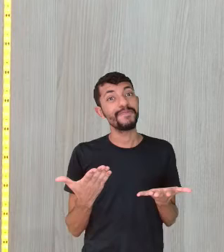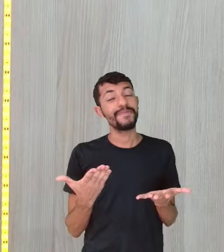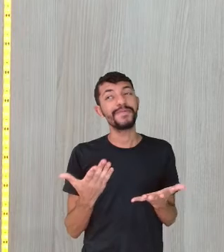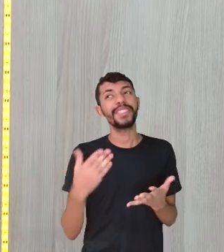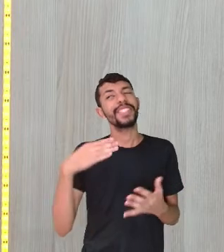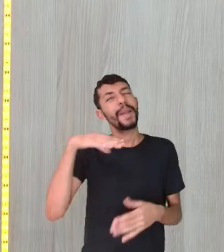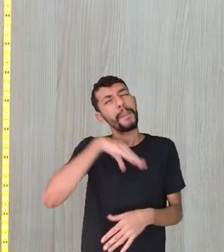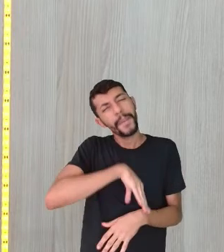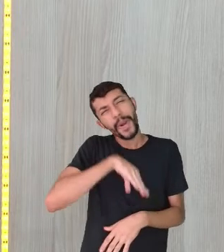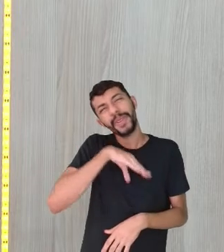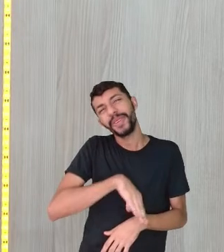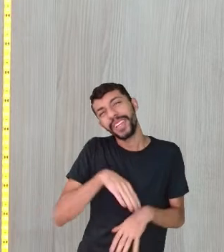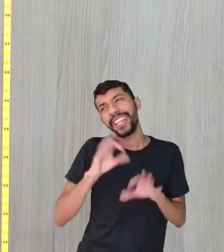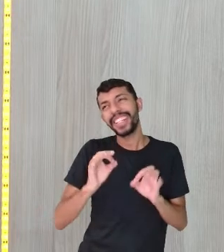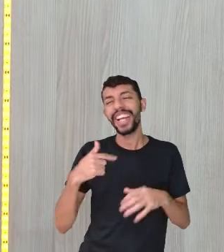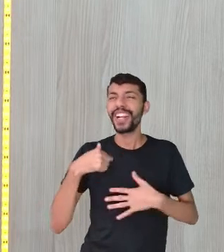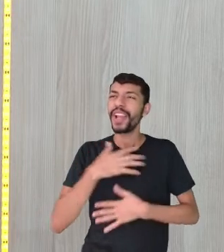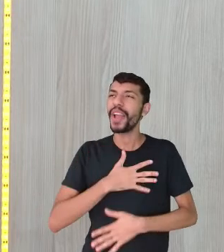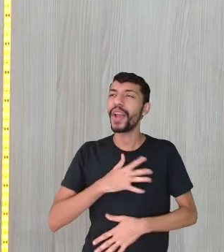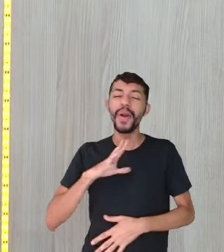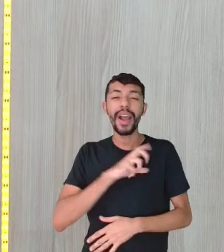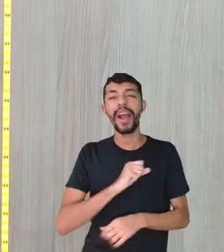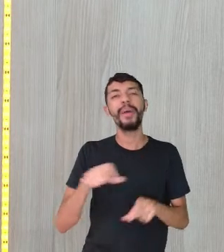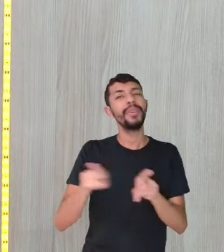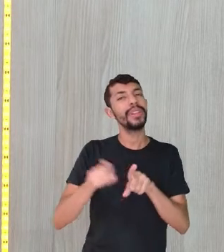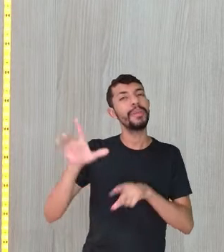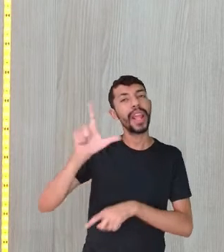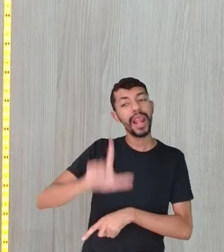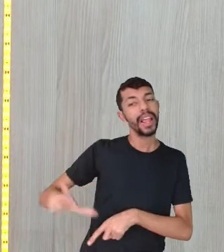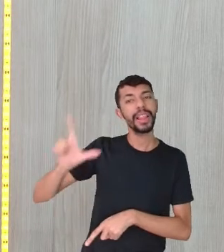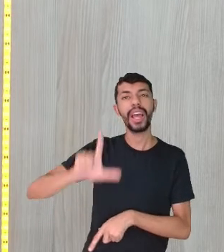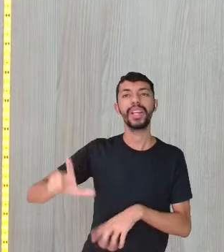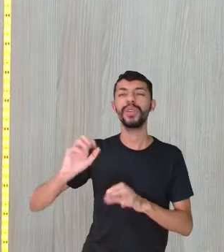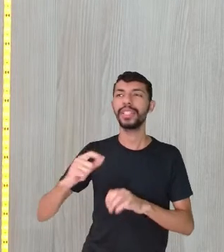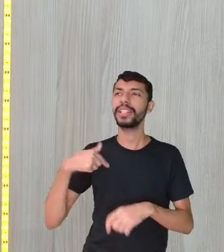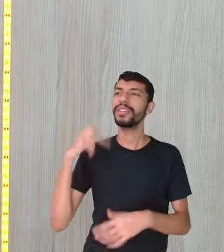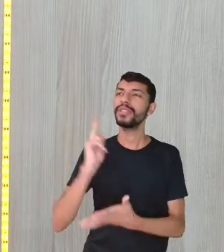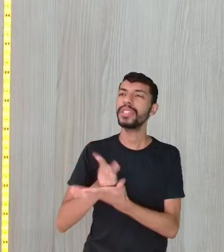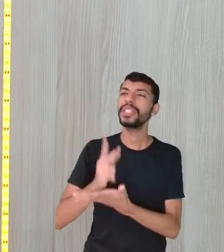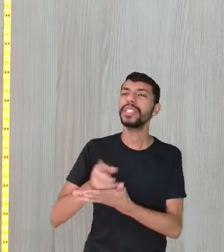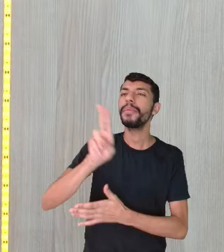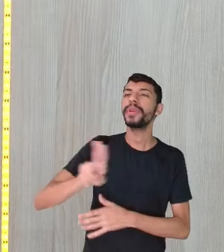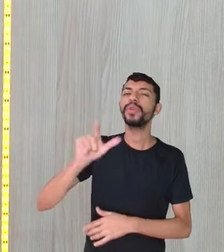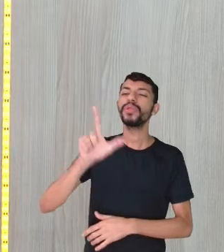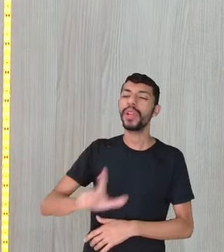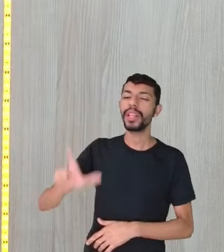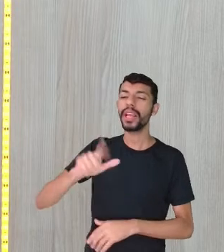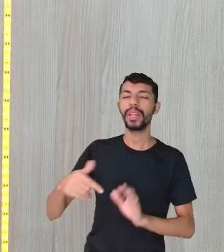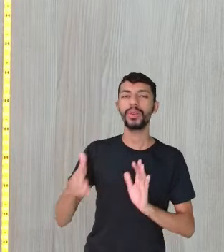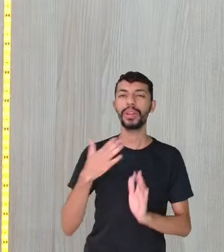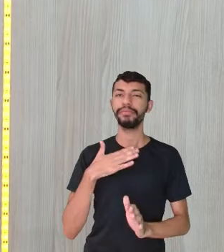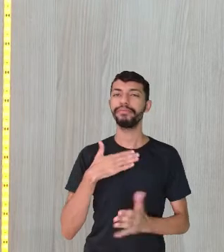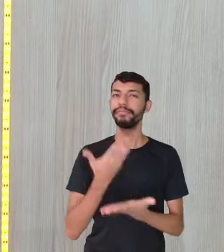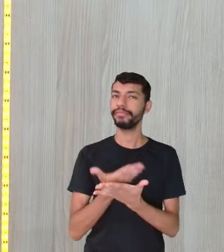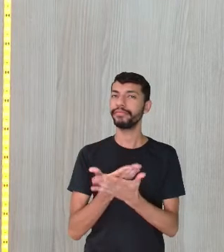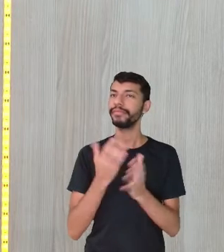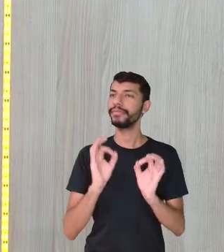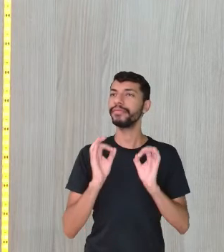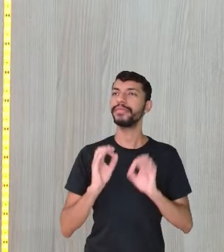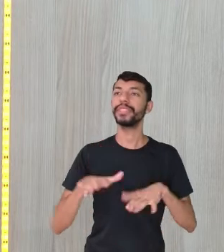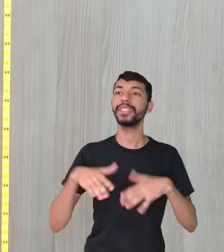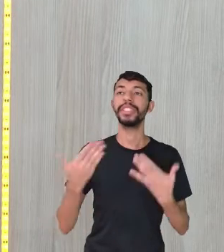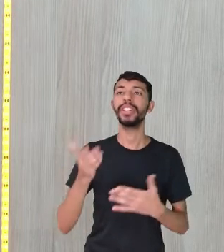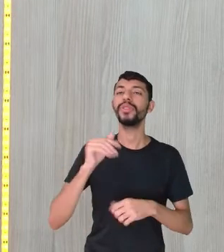língua portuguesa, né? Eu gosto muito de literatura também. Eu sempre coloco um pouquinho de texto literário nas minhas aulas, né? Os alunos já estão